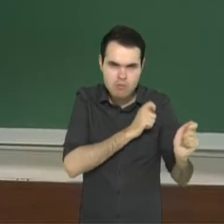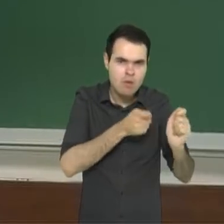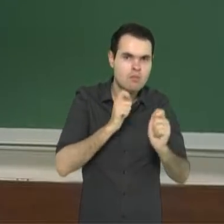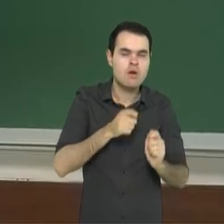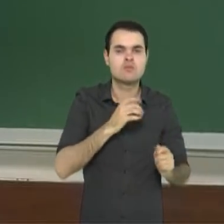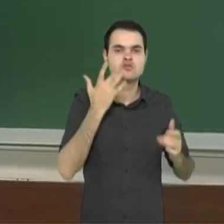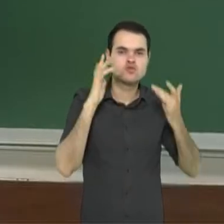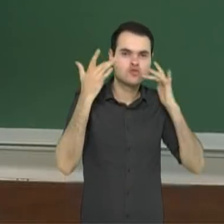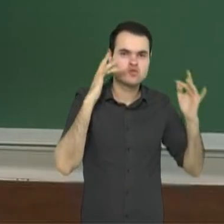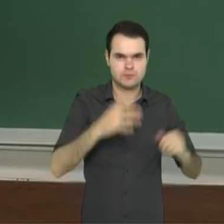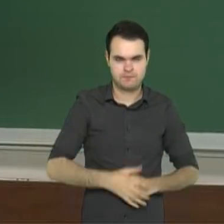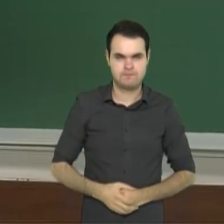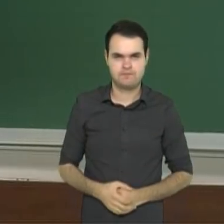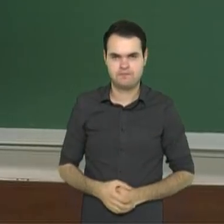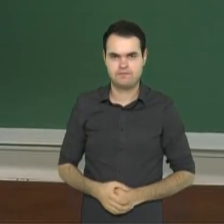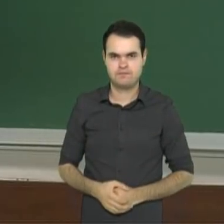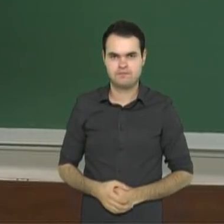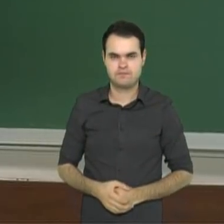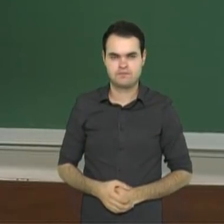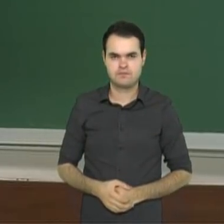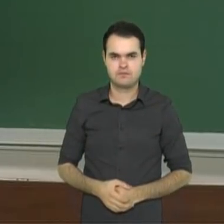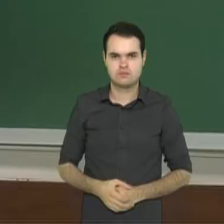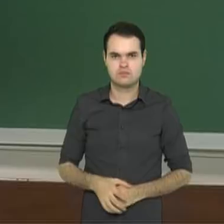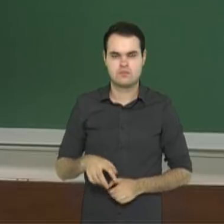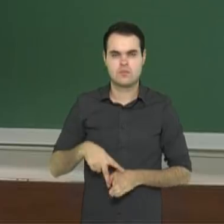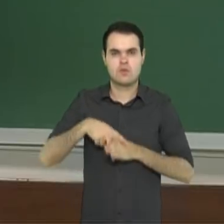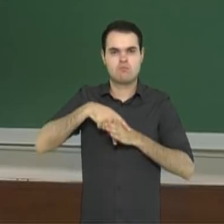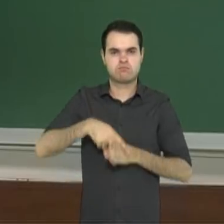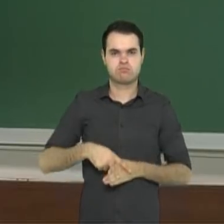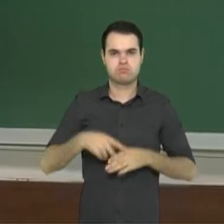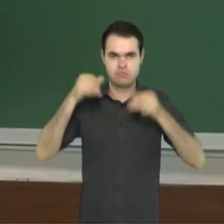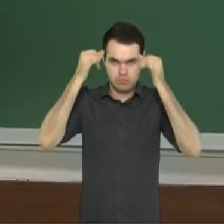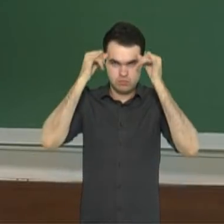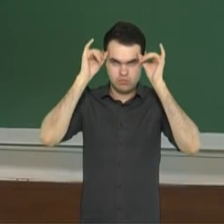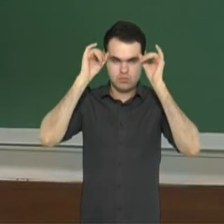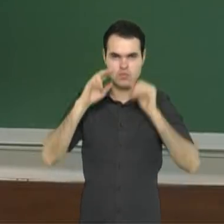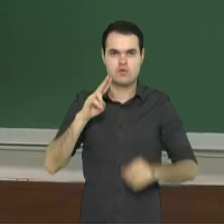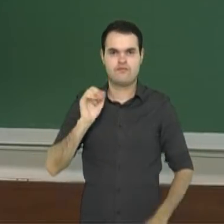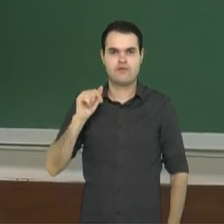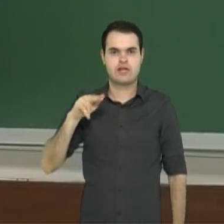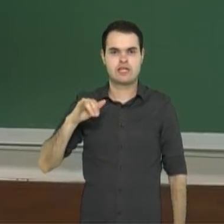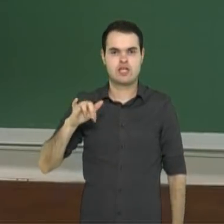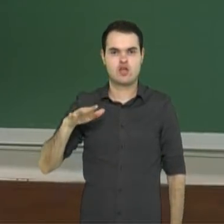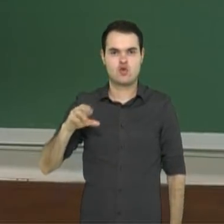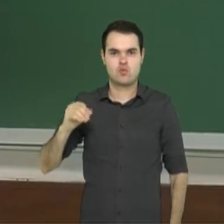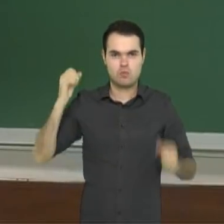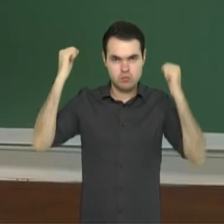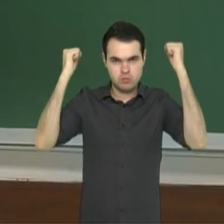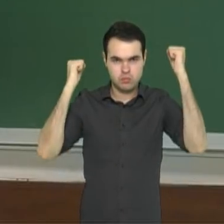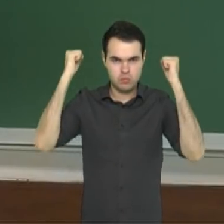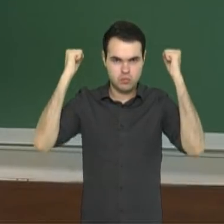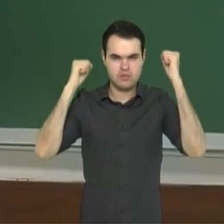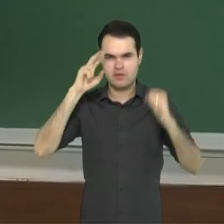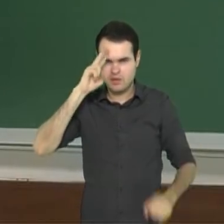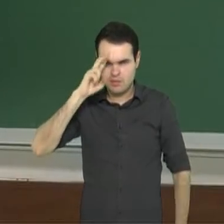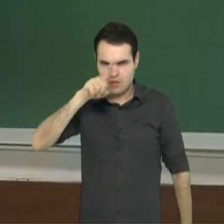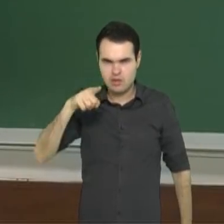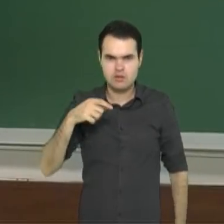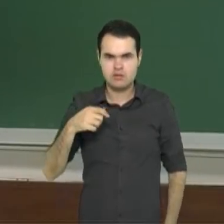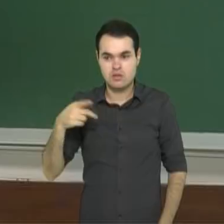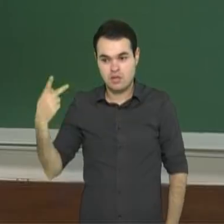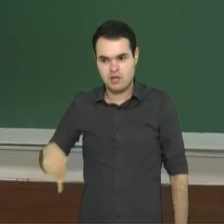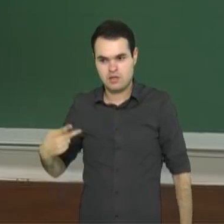com a mineração. Tá? O vaqueiro, olha só, lembra do gaúcho, do gaúcho? Aqui no